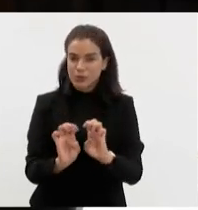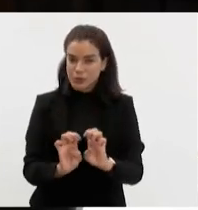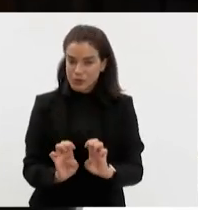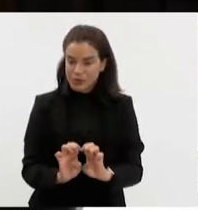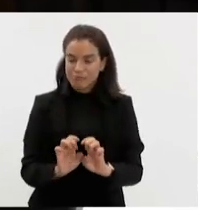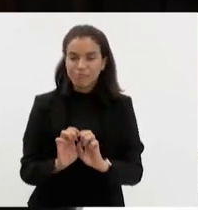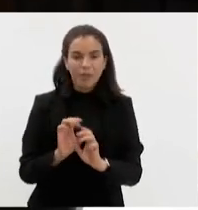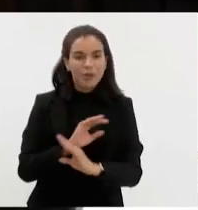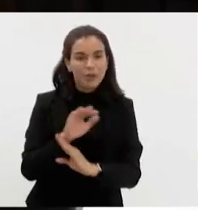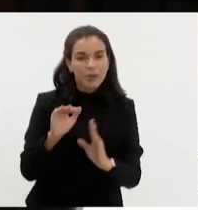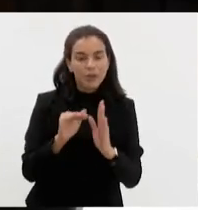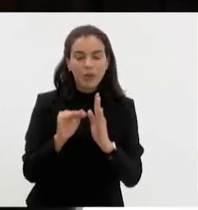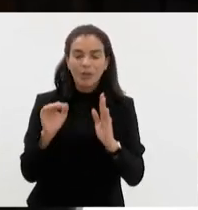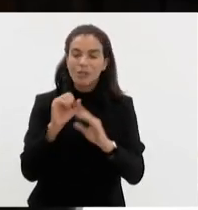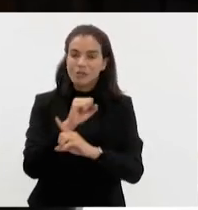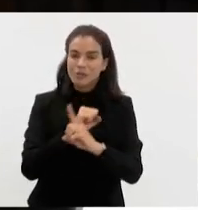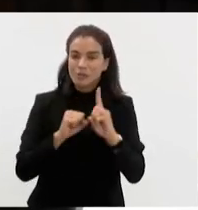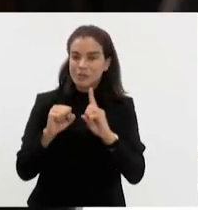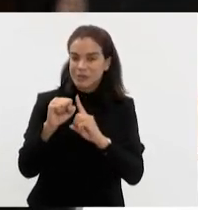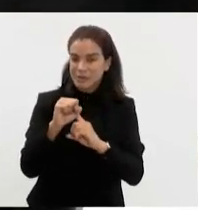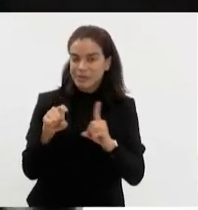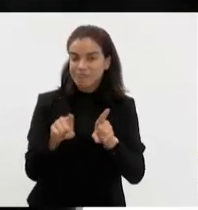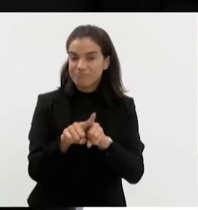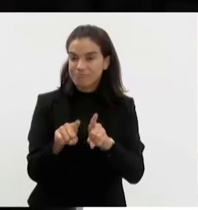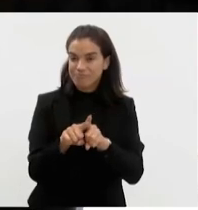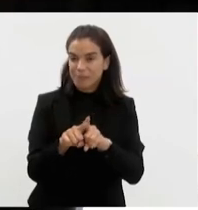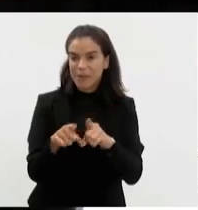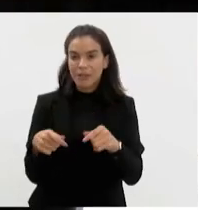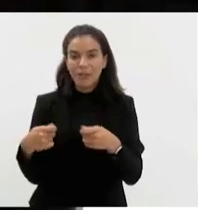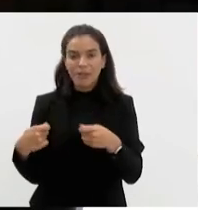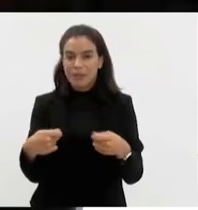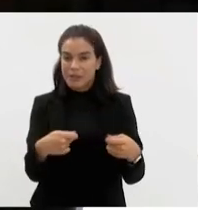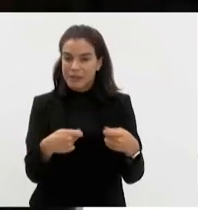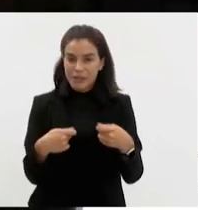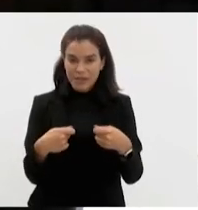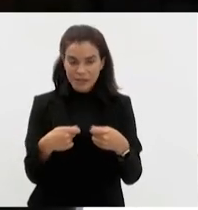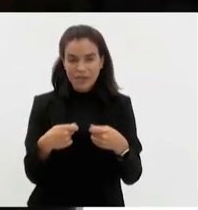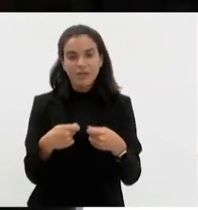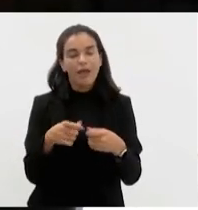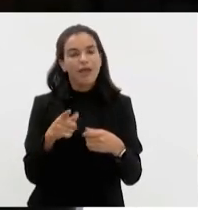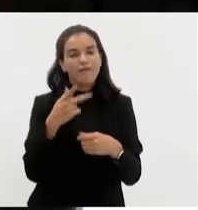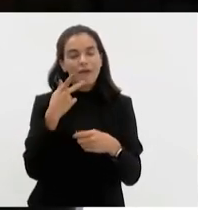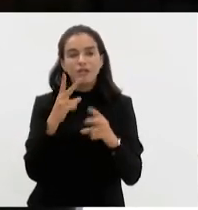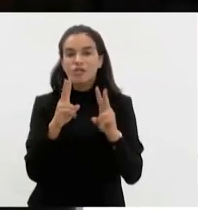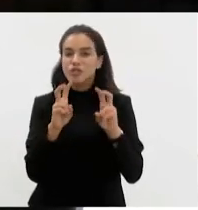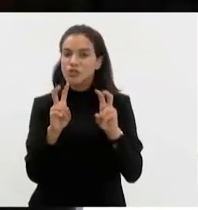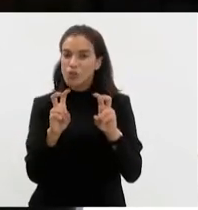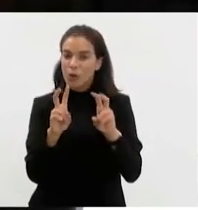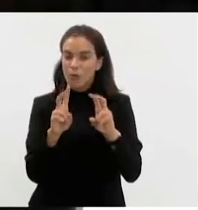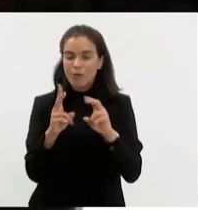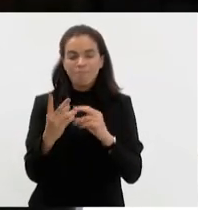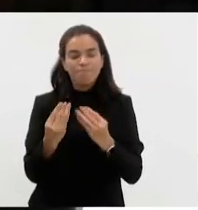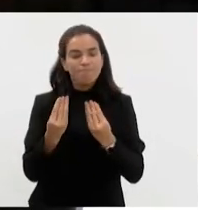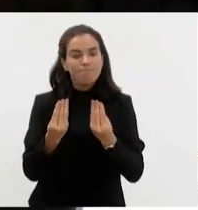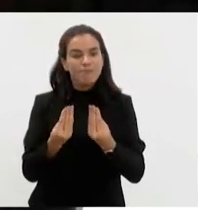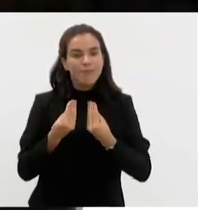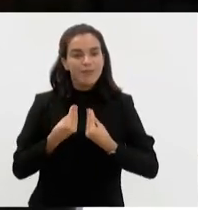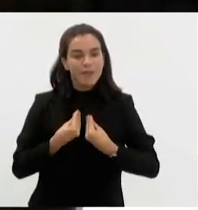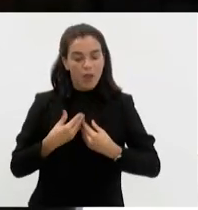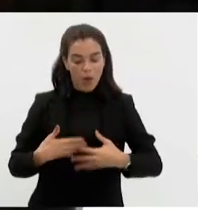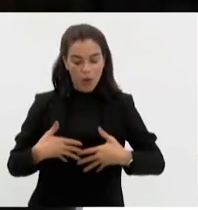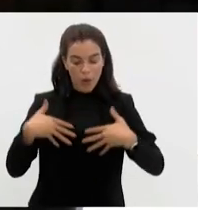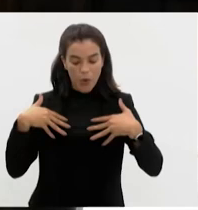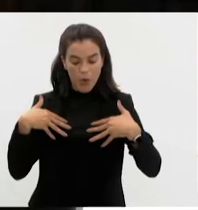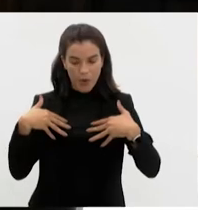é bem-vindo e deve cobrir a todos nós como me cobre de honra Eu